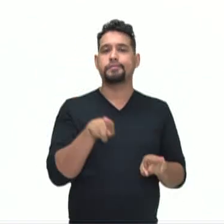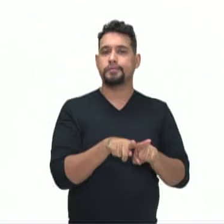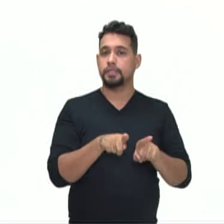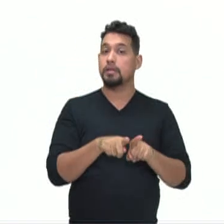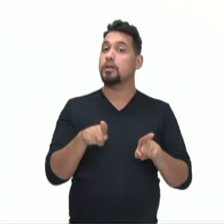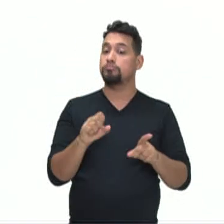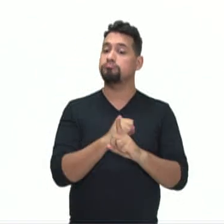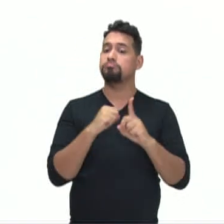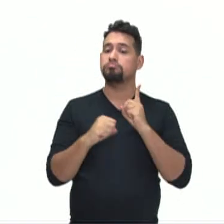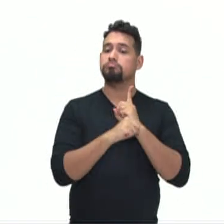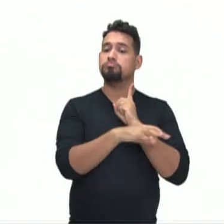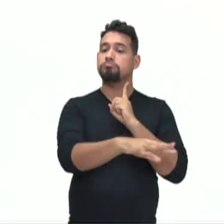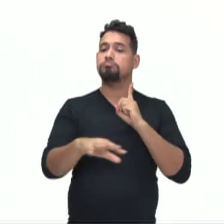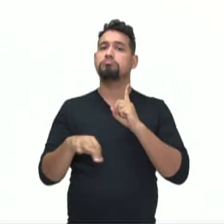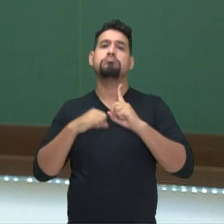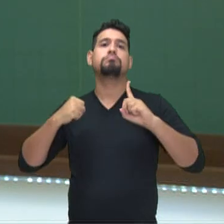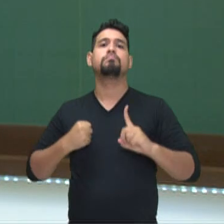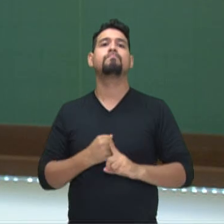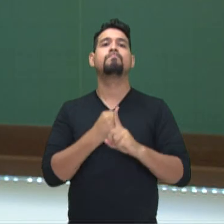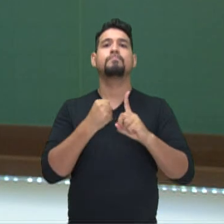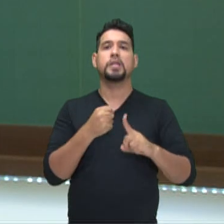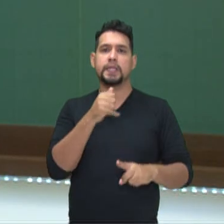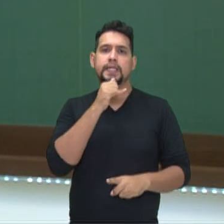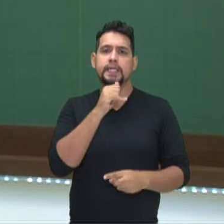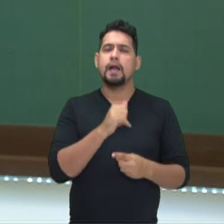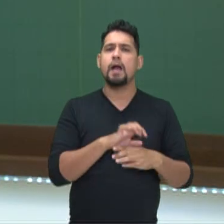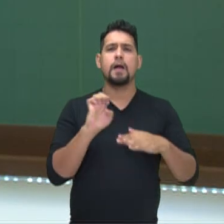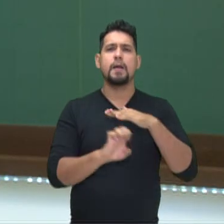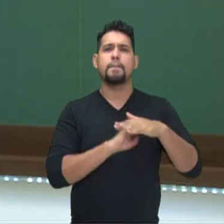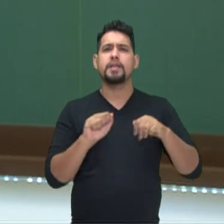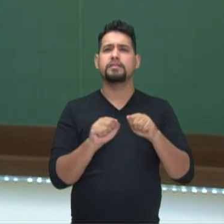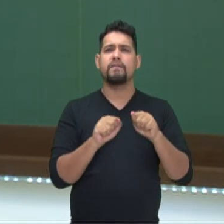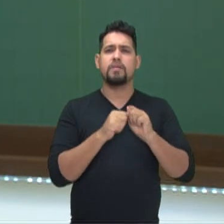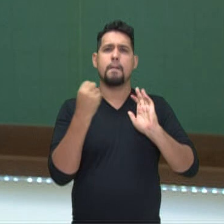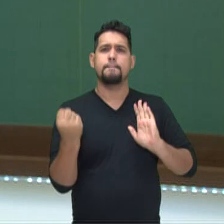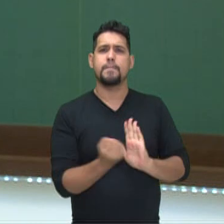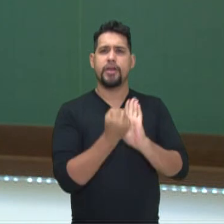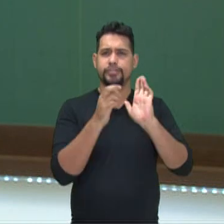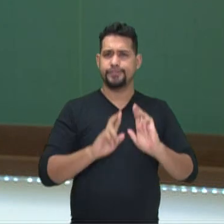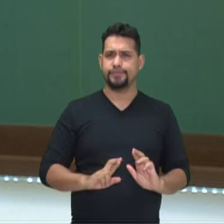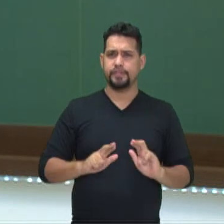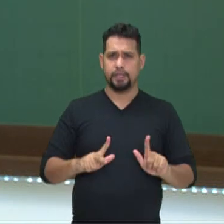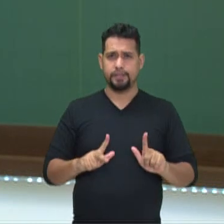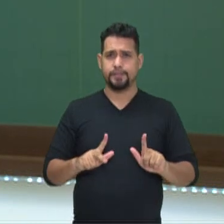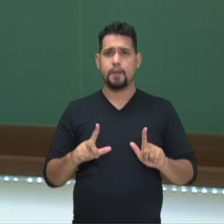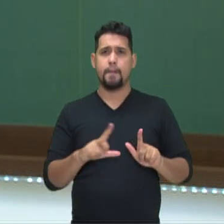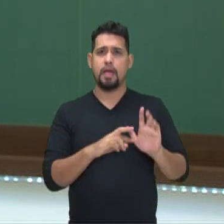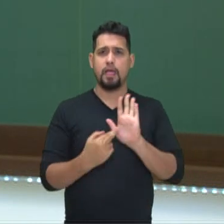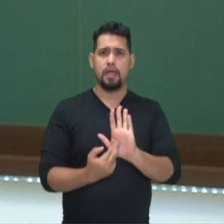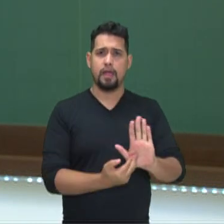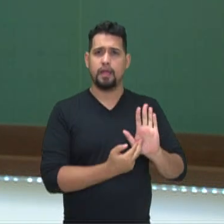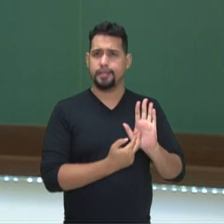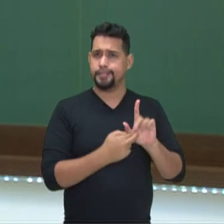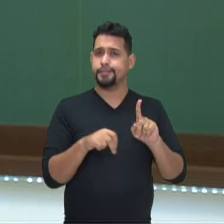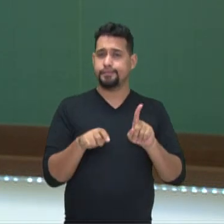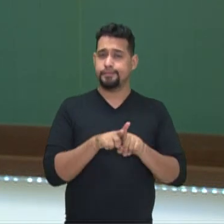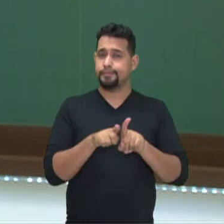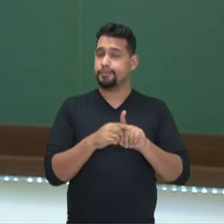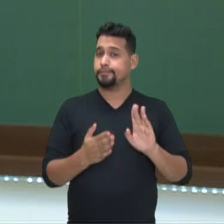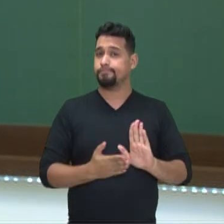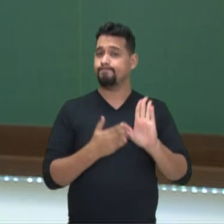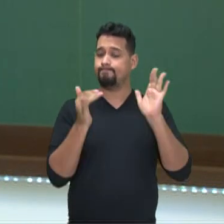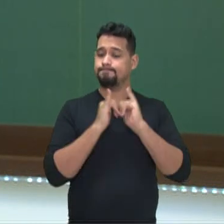também socialmente, né? Então, se a empresa resolve fazer uma logomarca diferente para representar a sua